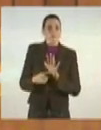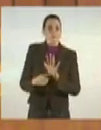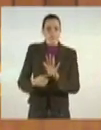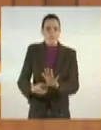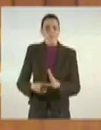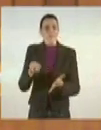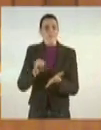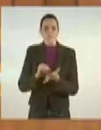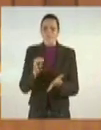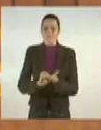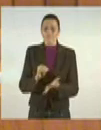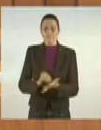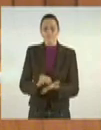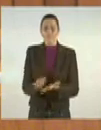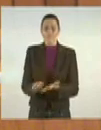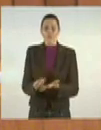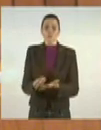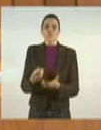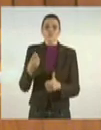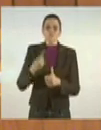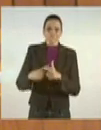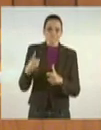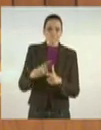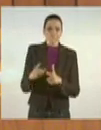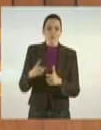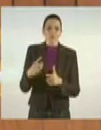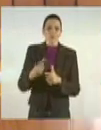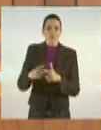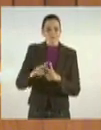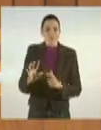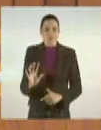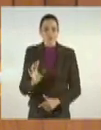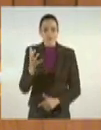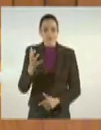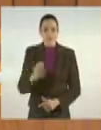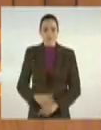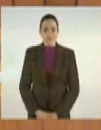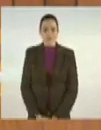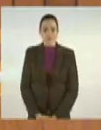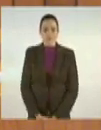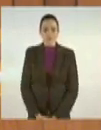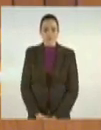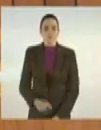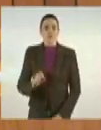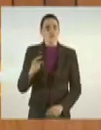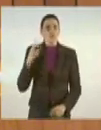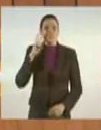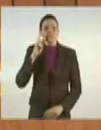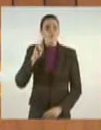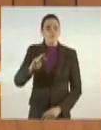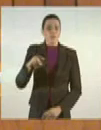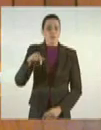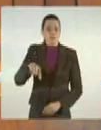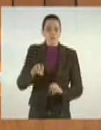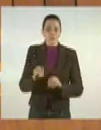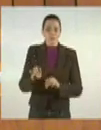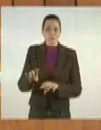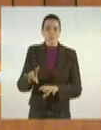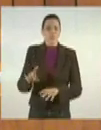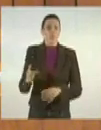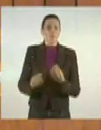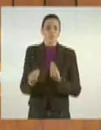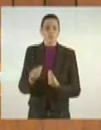e os improvisos nós observamos nas contratações temporárias nas contratações que não são